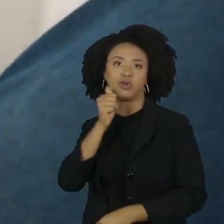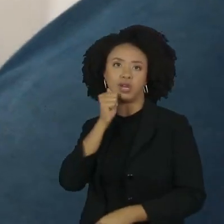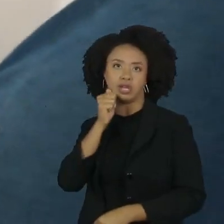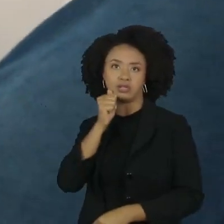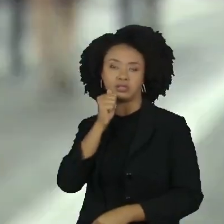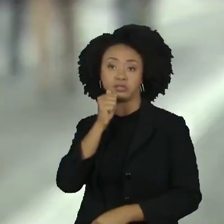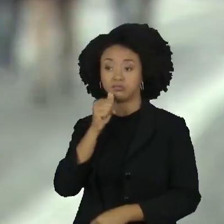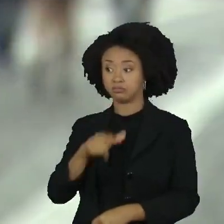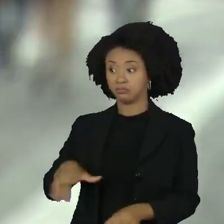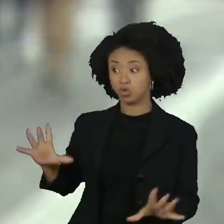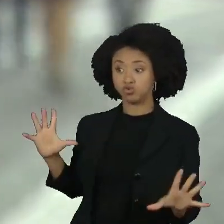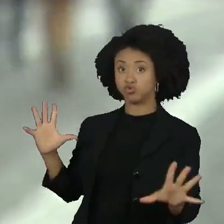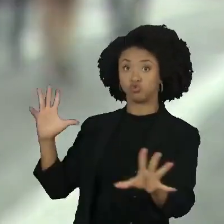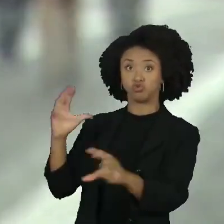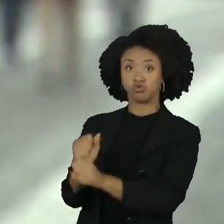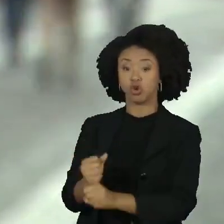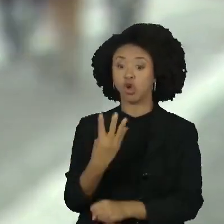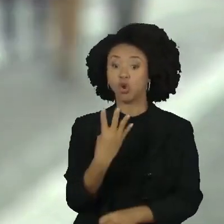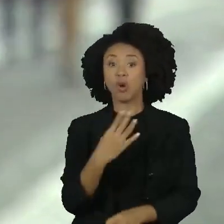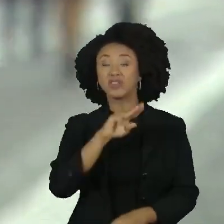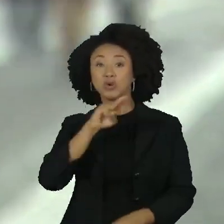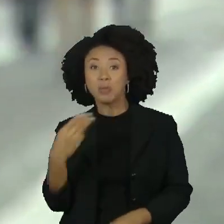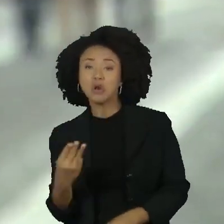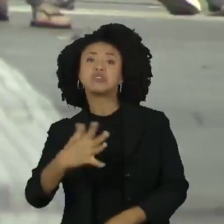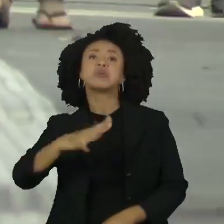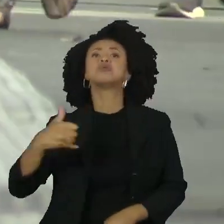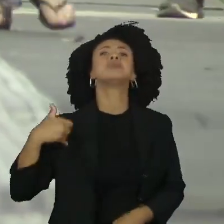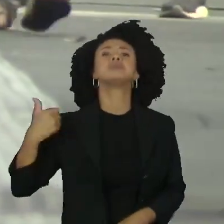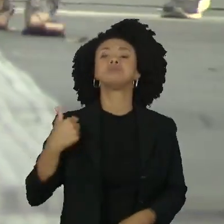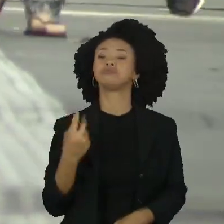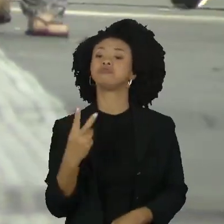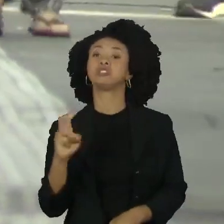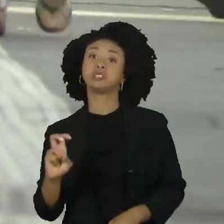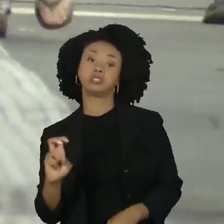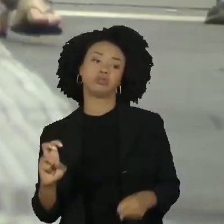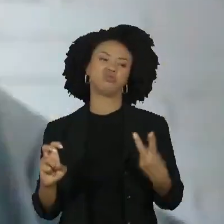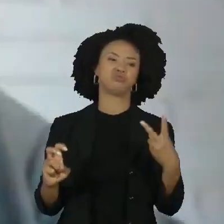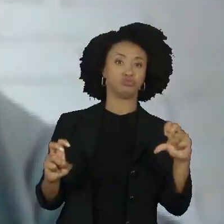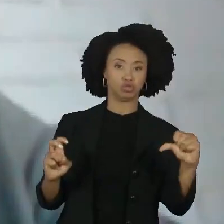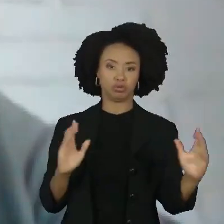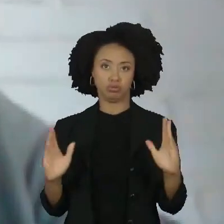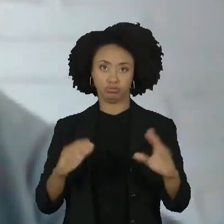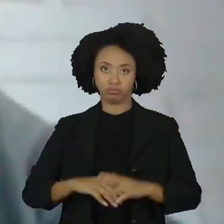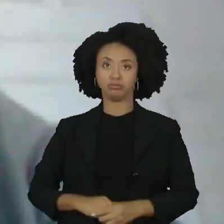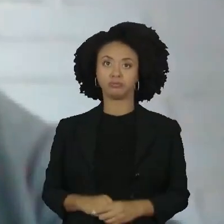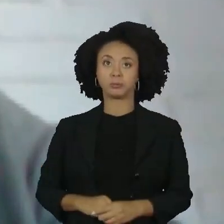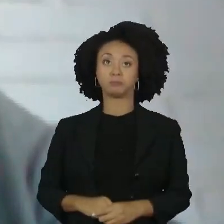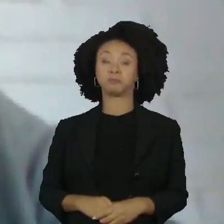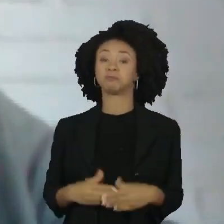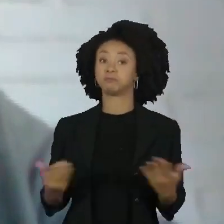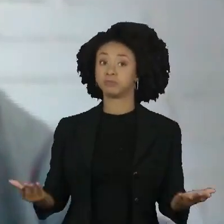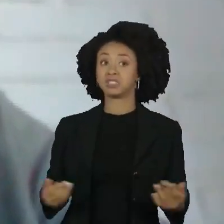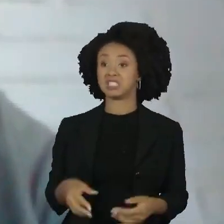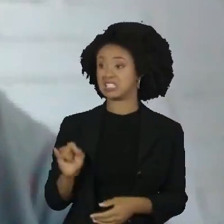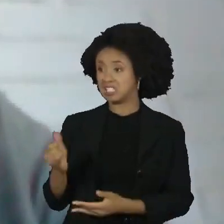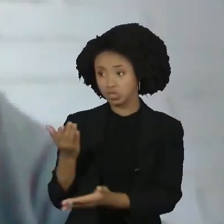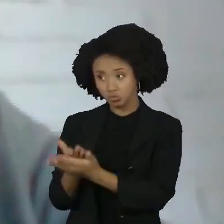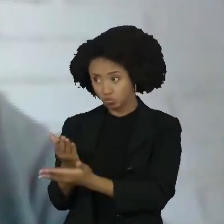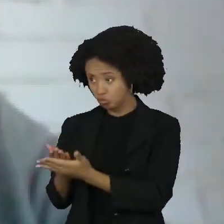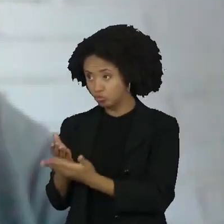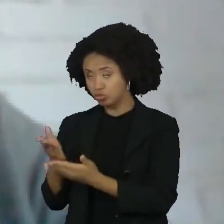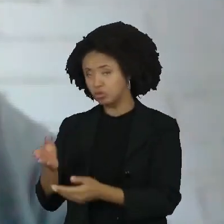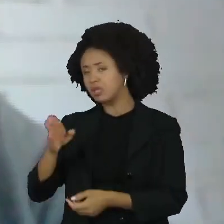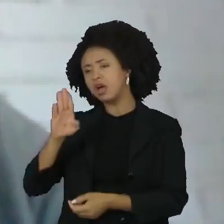dos nem-nem, cerca de 4 milhões têm entre 25 e 29 anos. No caso de não estudar, a